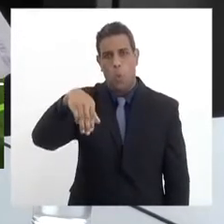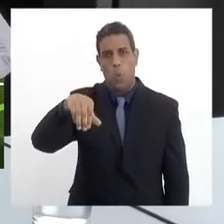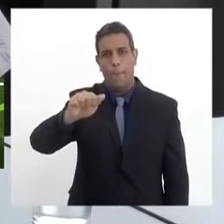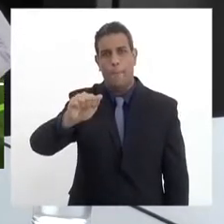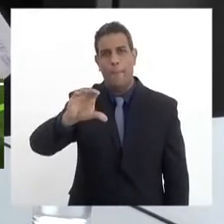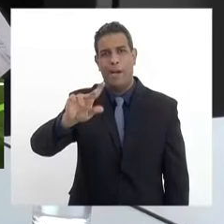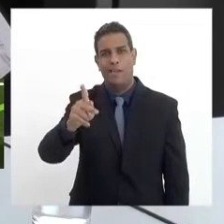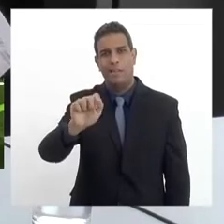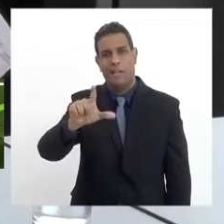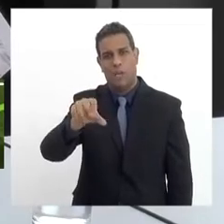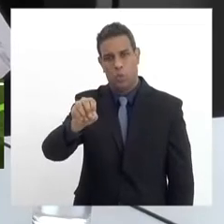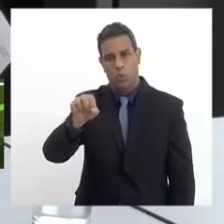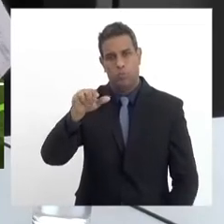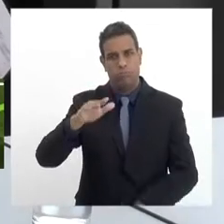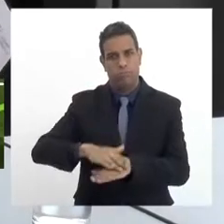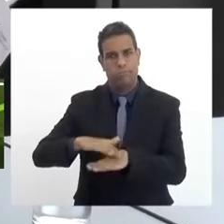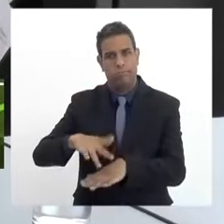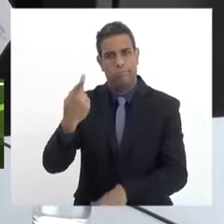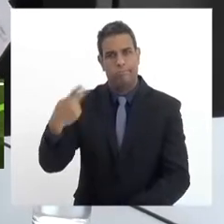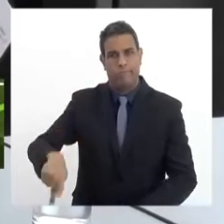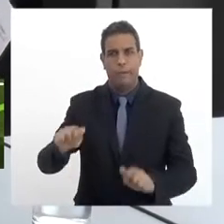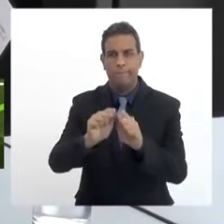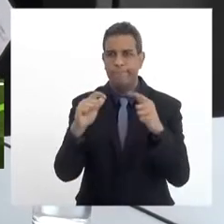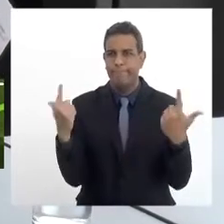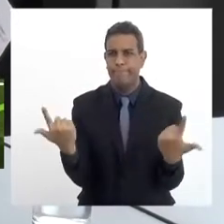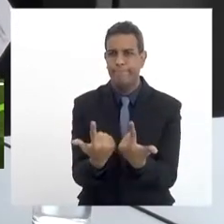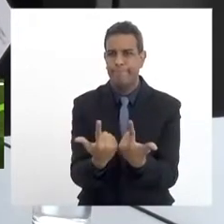Machado. Né?